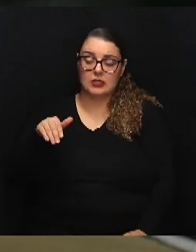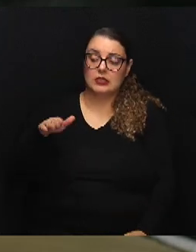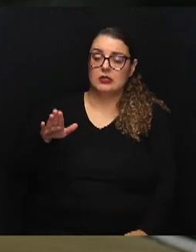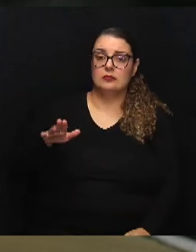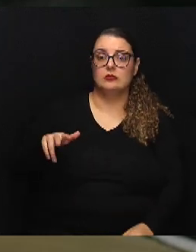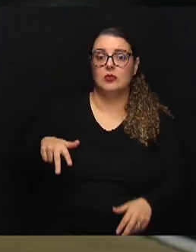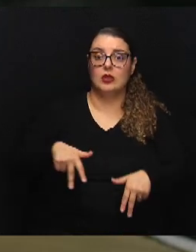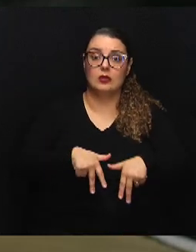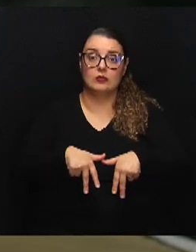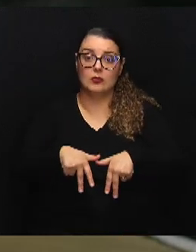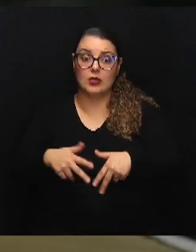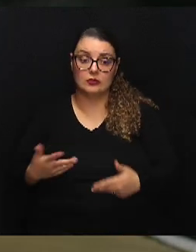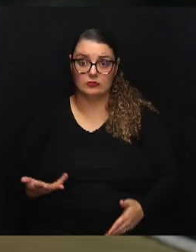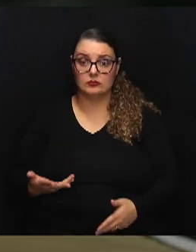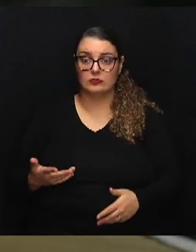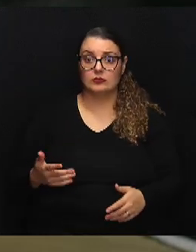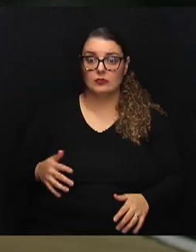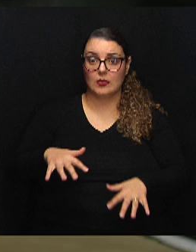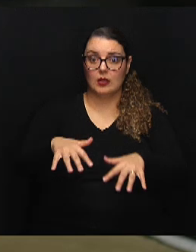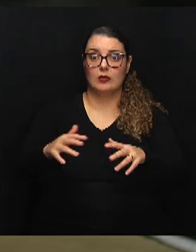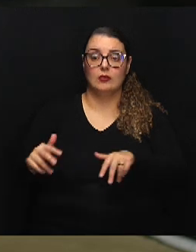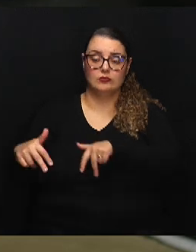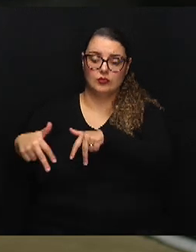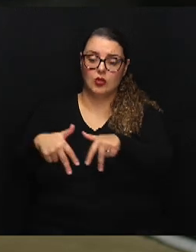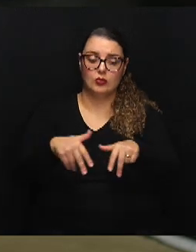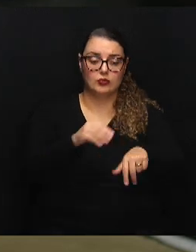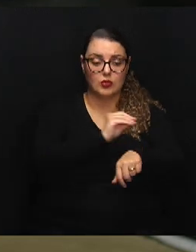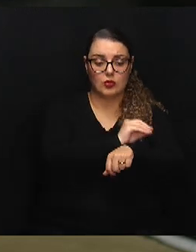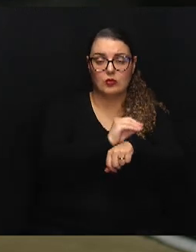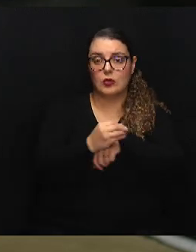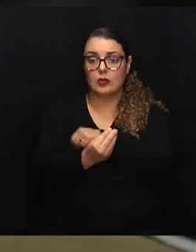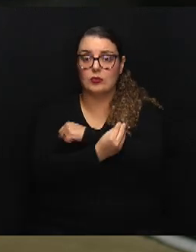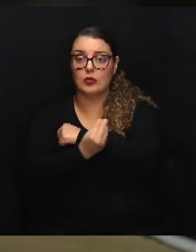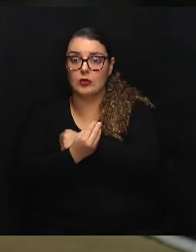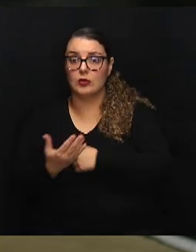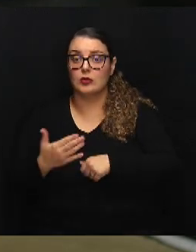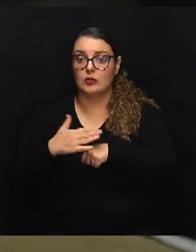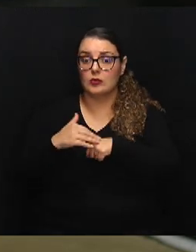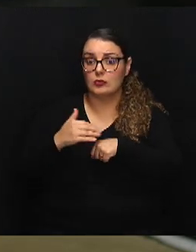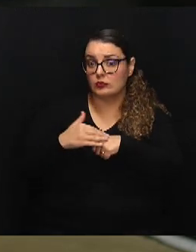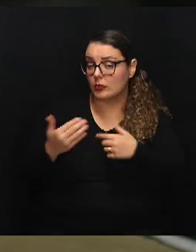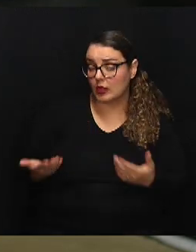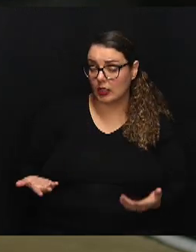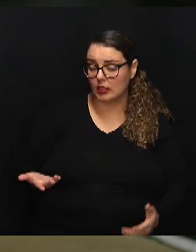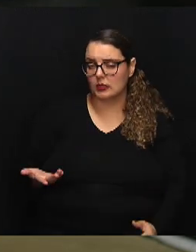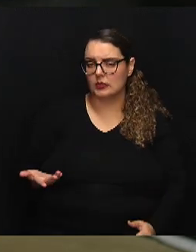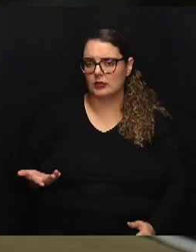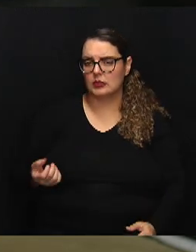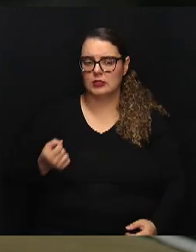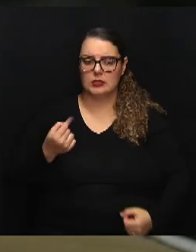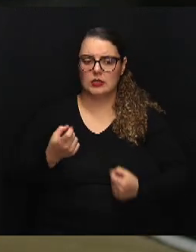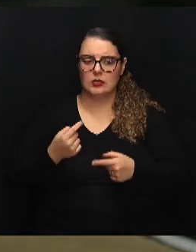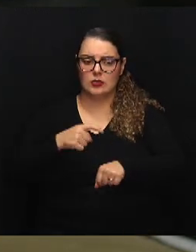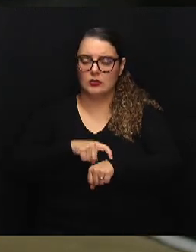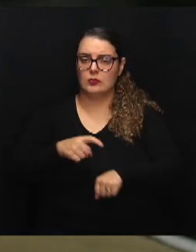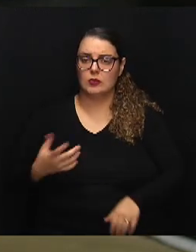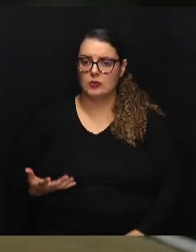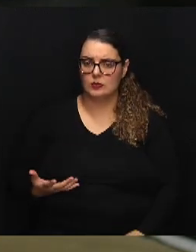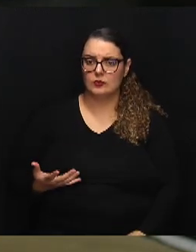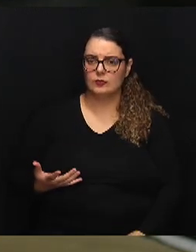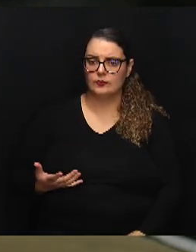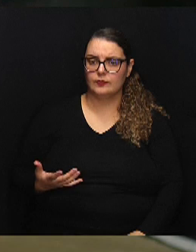mãozinha dada, atravessando a rua, um cuidando do outro com tanto carinho. E tem algumas situações que quando